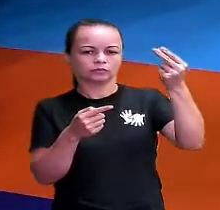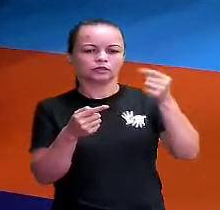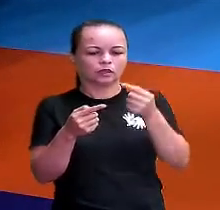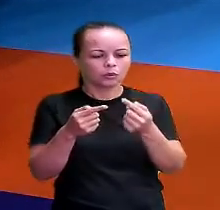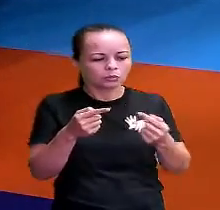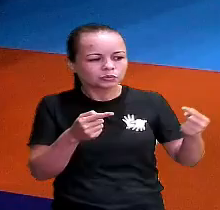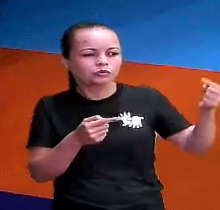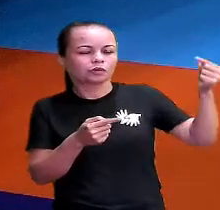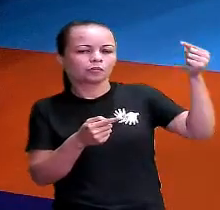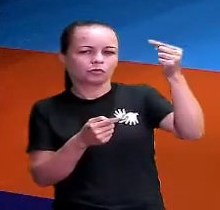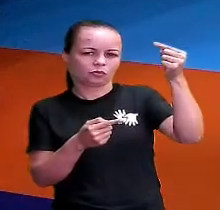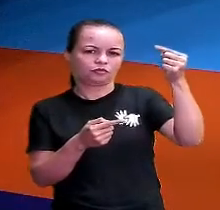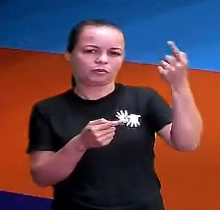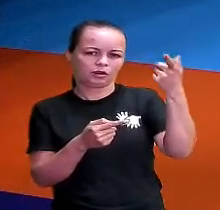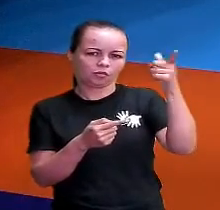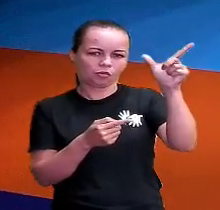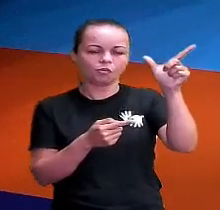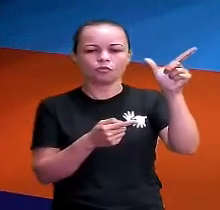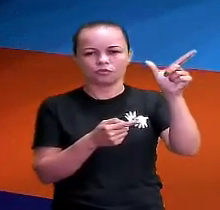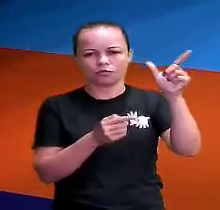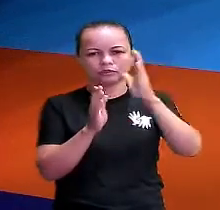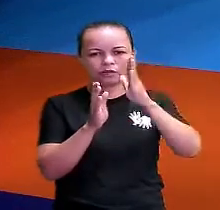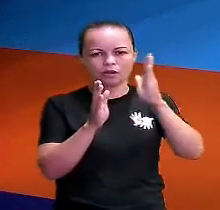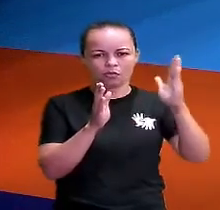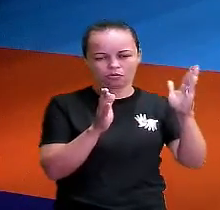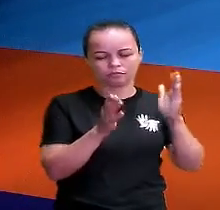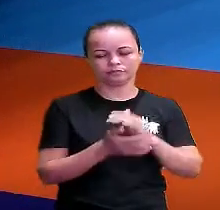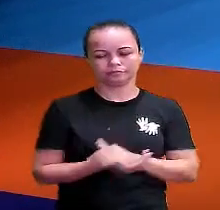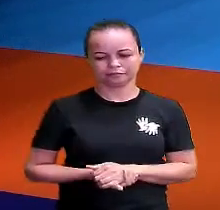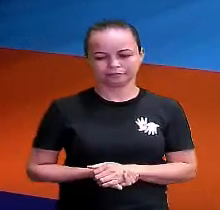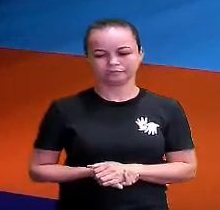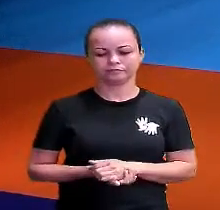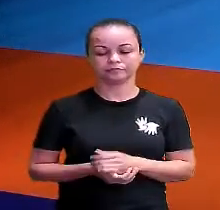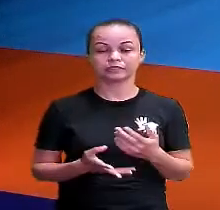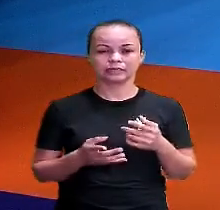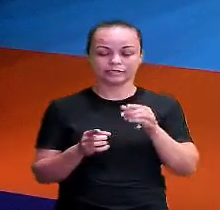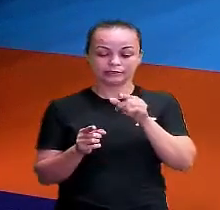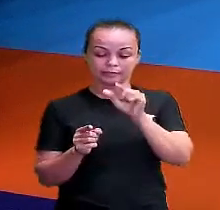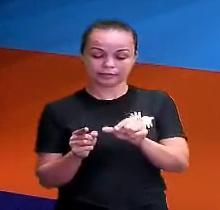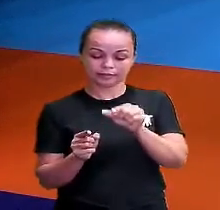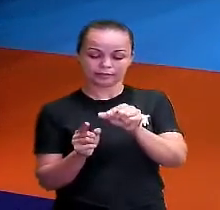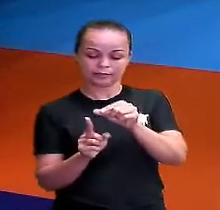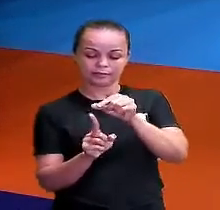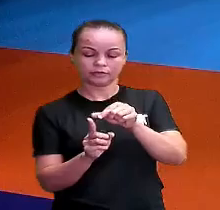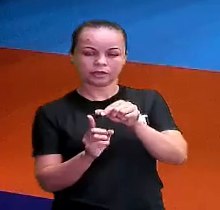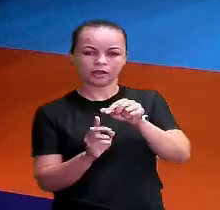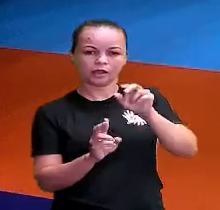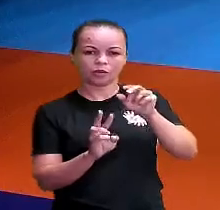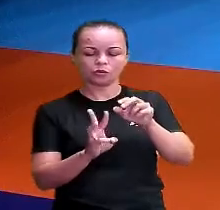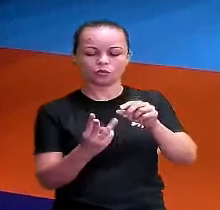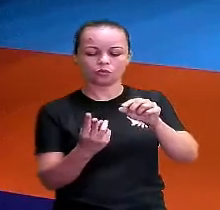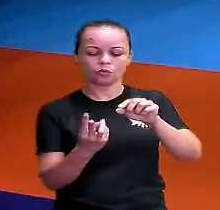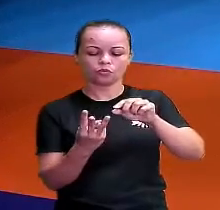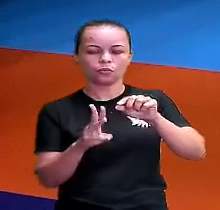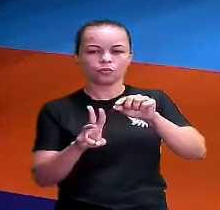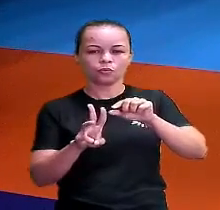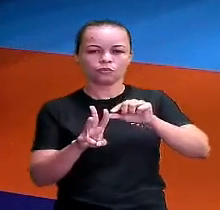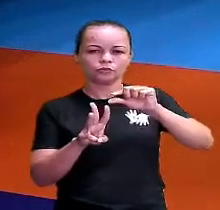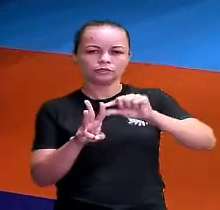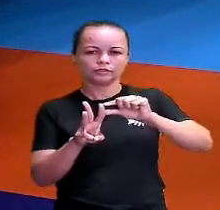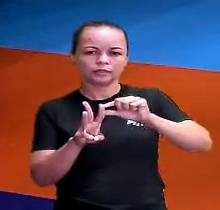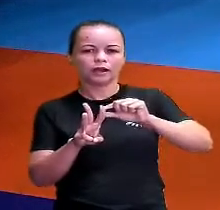outro, eu estou mandando ele para outra ordem, tá? Para a ordem seguinte. No caso, ele sai da unidade, depois pula para a